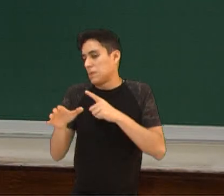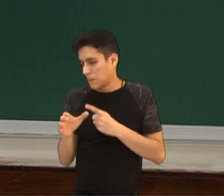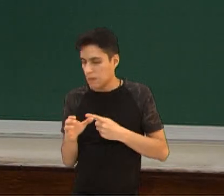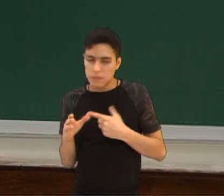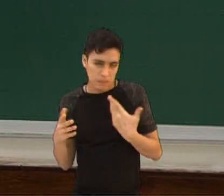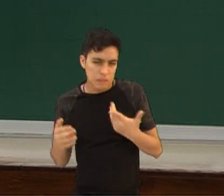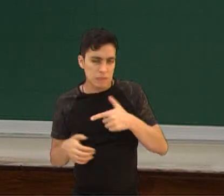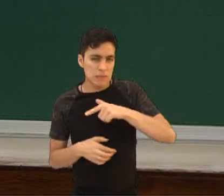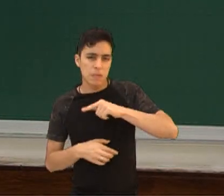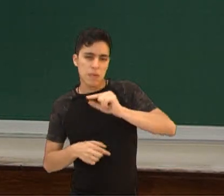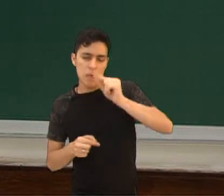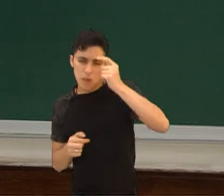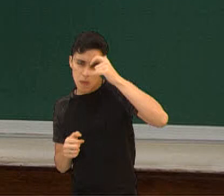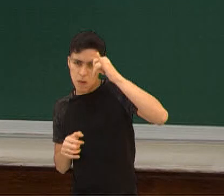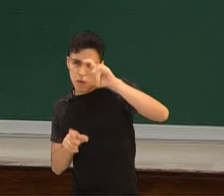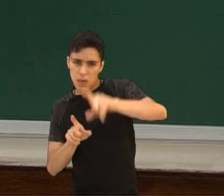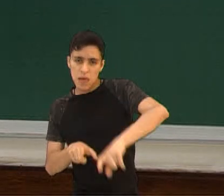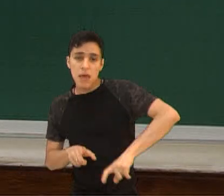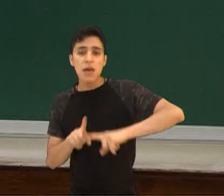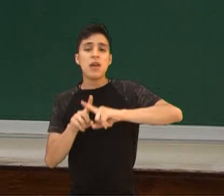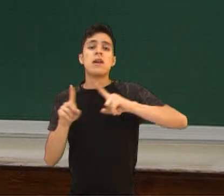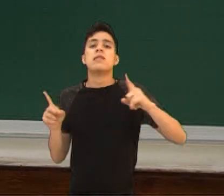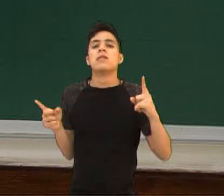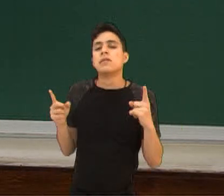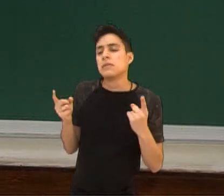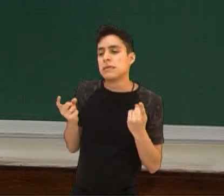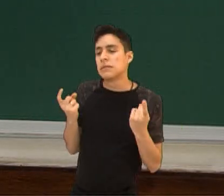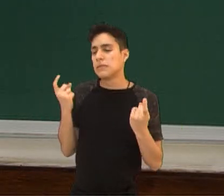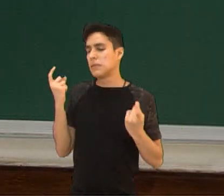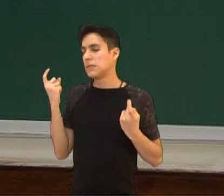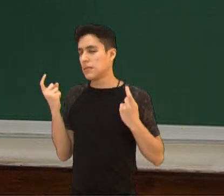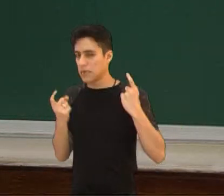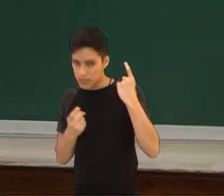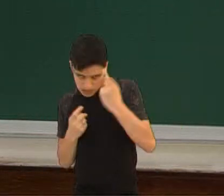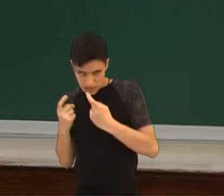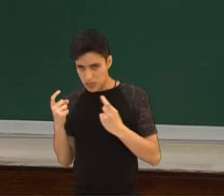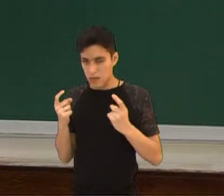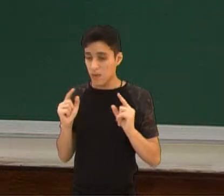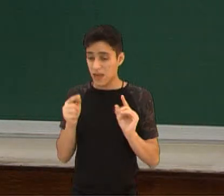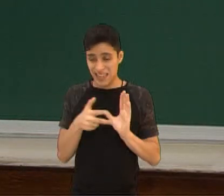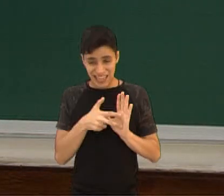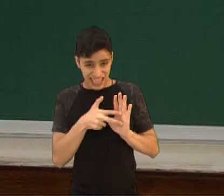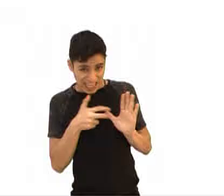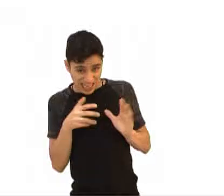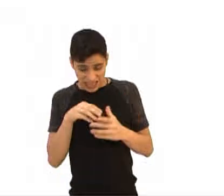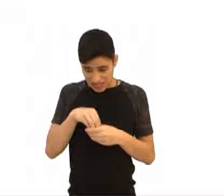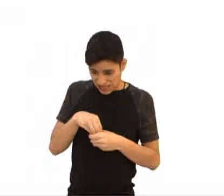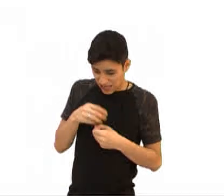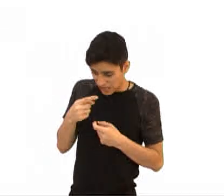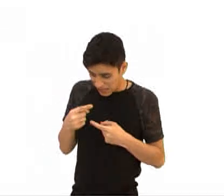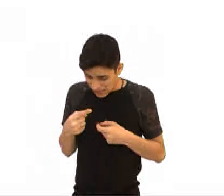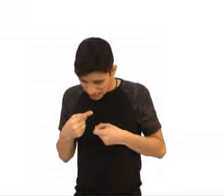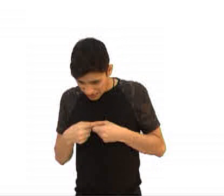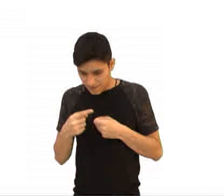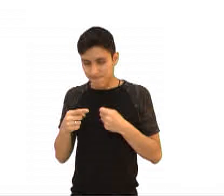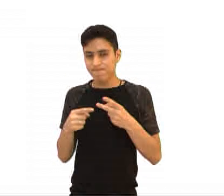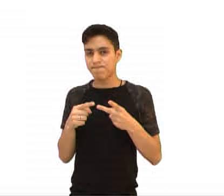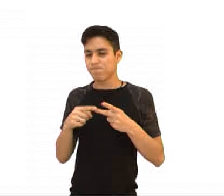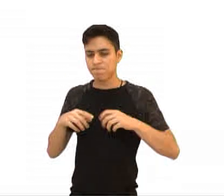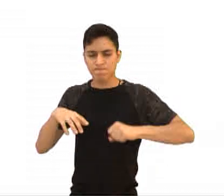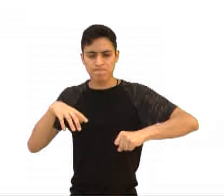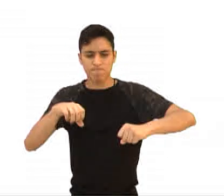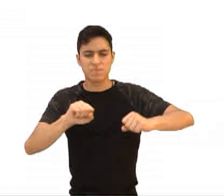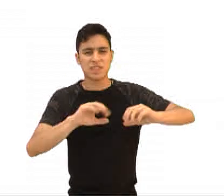rural, a Ásia Central. A preocupação é o aumento dos crimes urbanos, a expansão das ocupações irregulares,